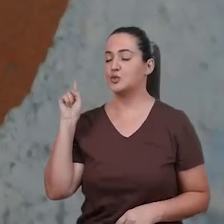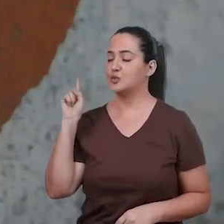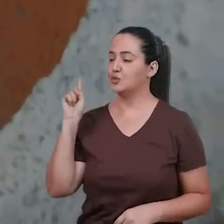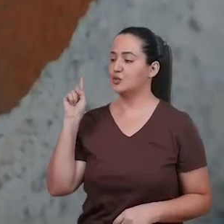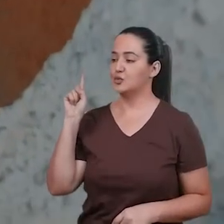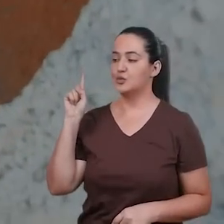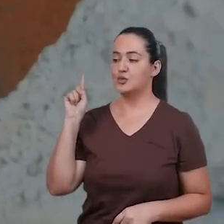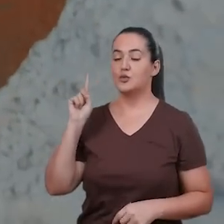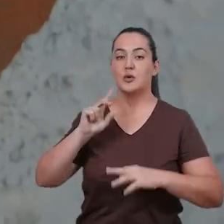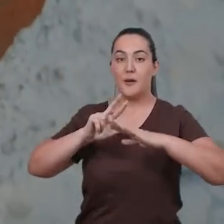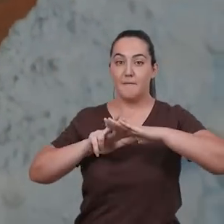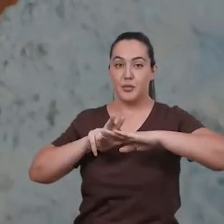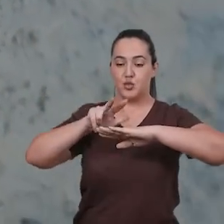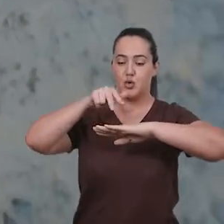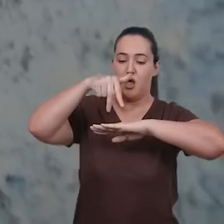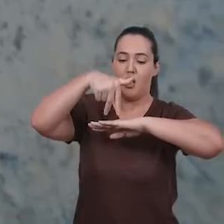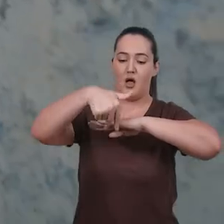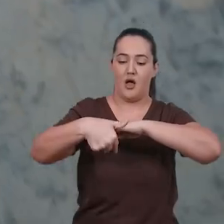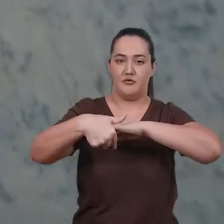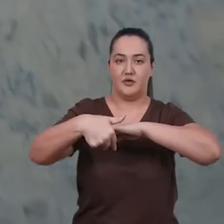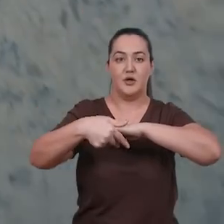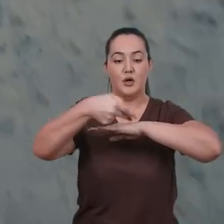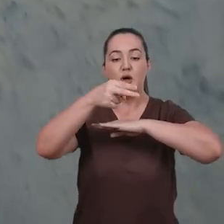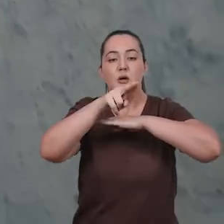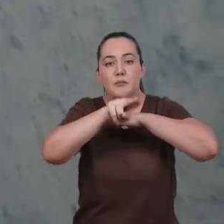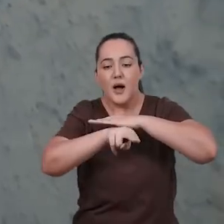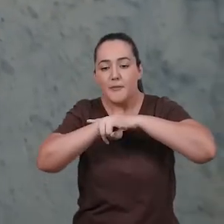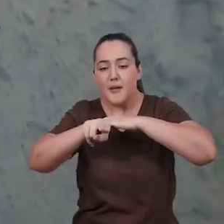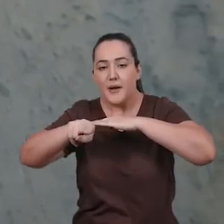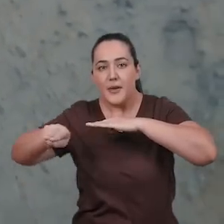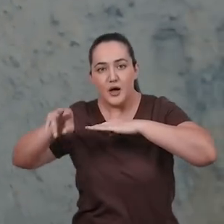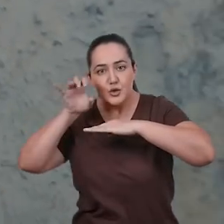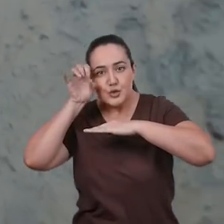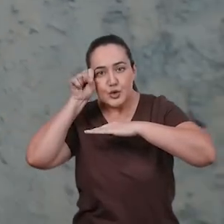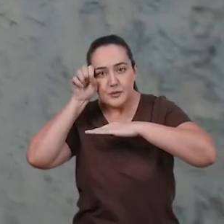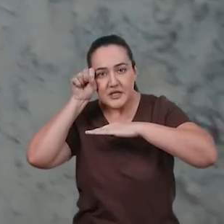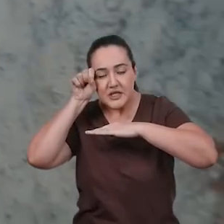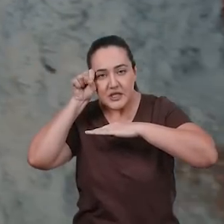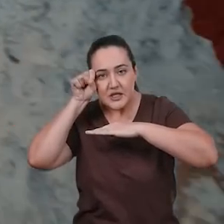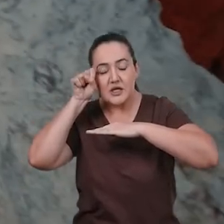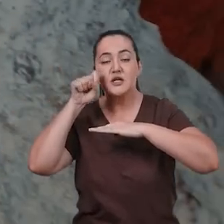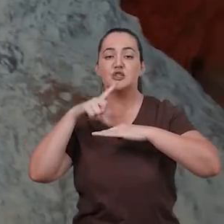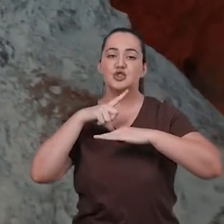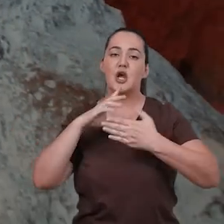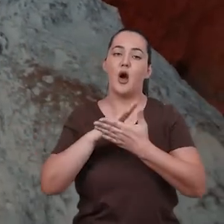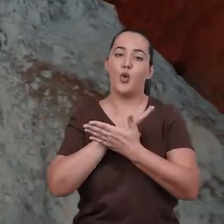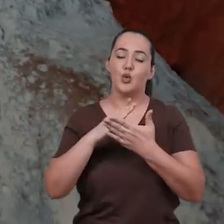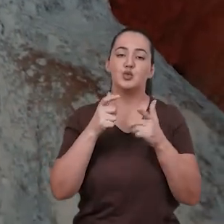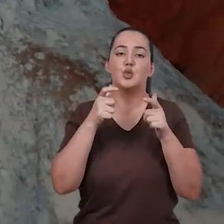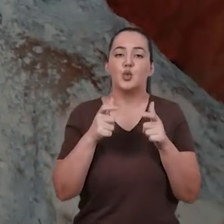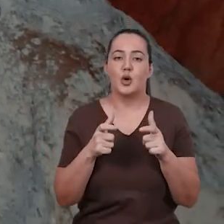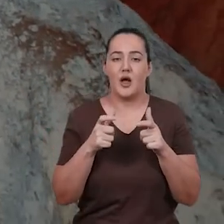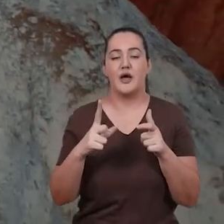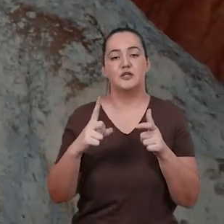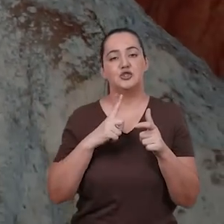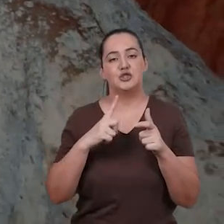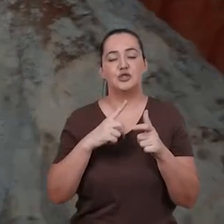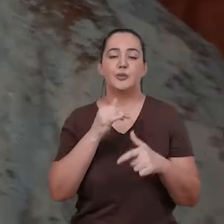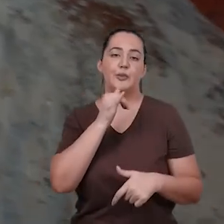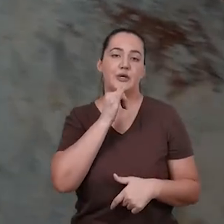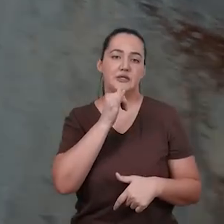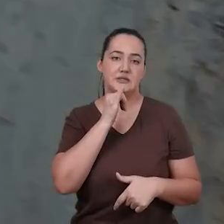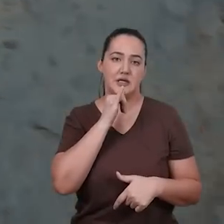vendo? Então a pessoa pulava aqui, os jovens dormiam lá. Normalmente nós temos também alguns lugares onde eles colocavam